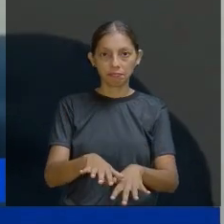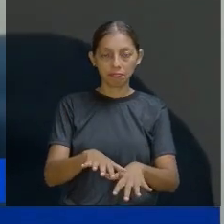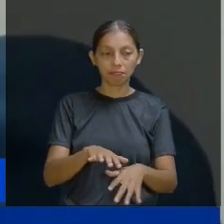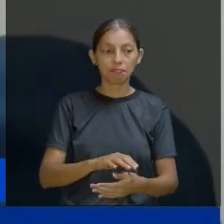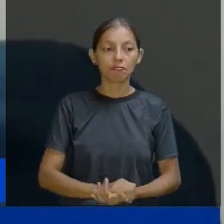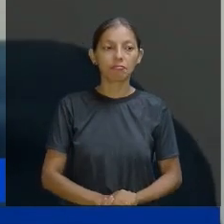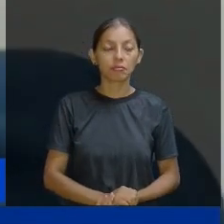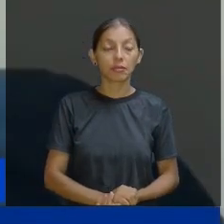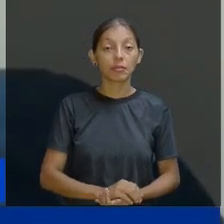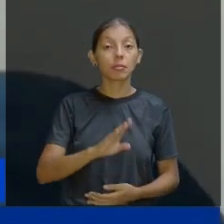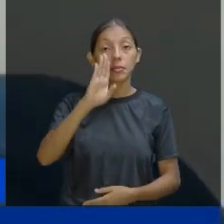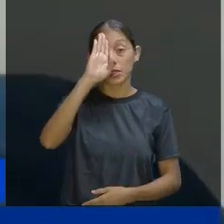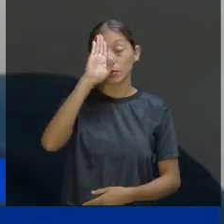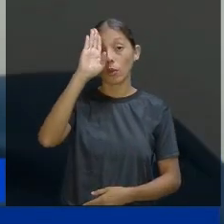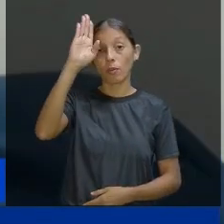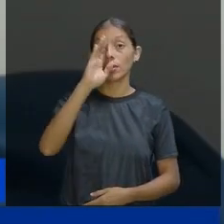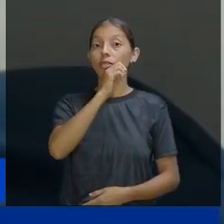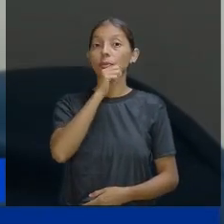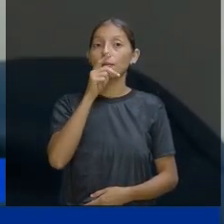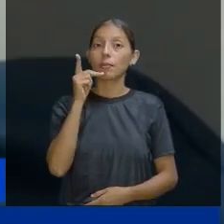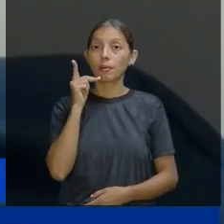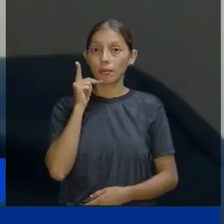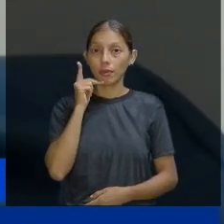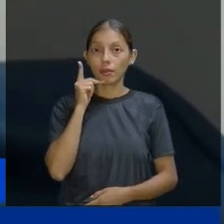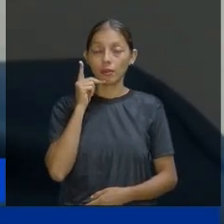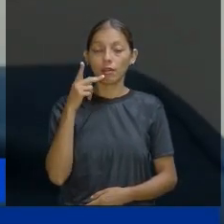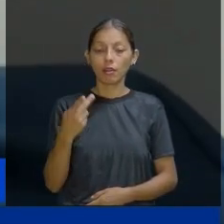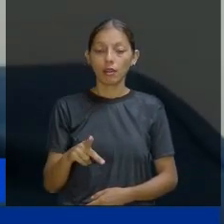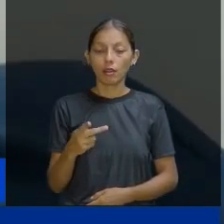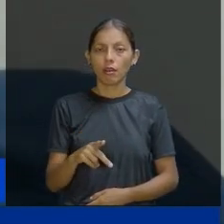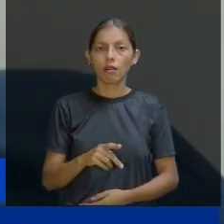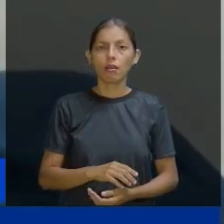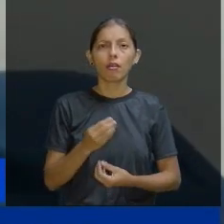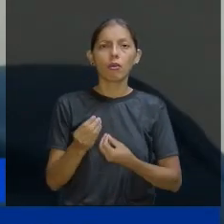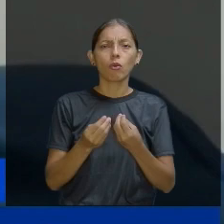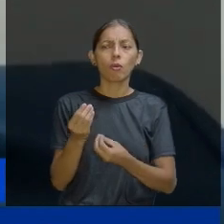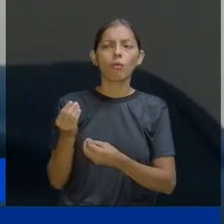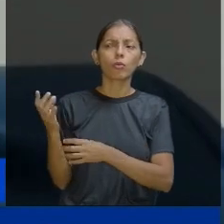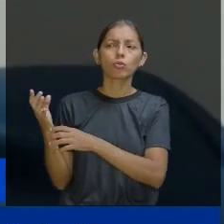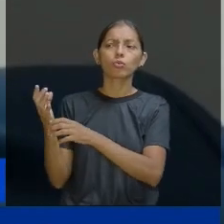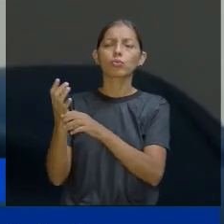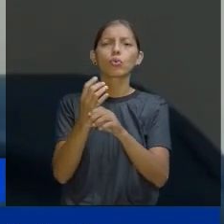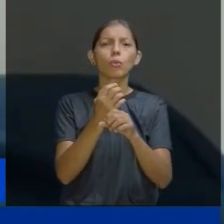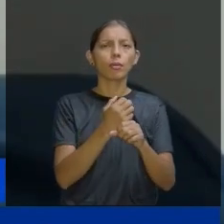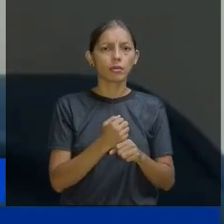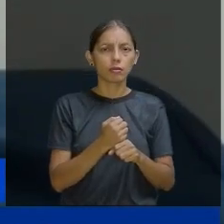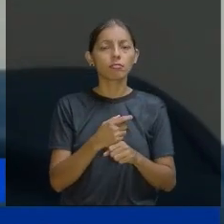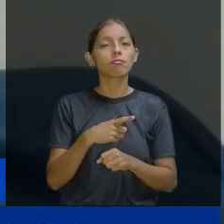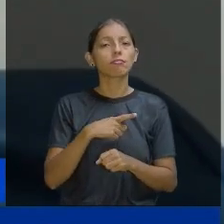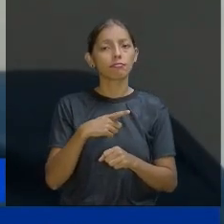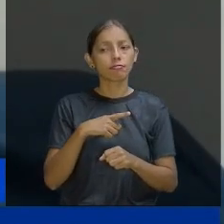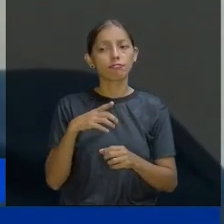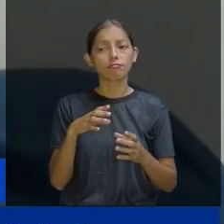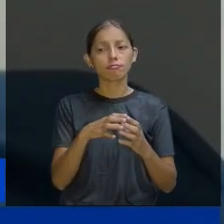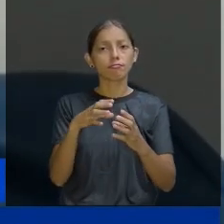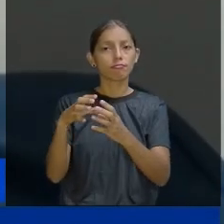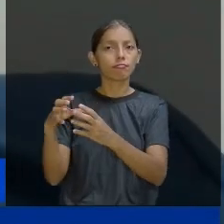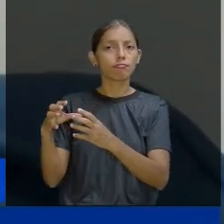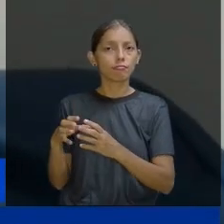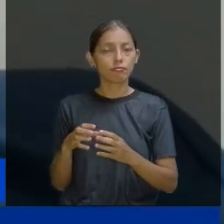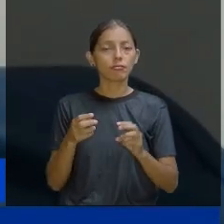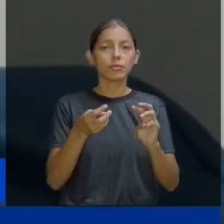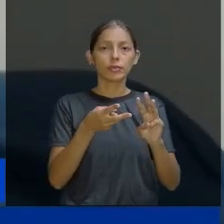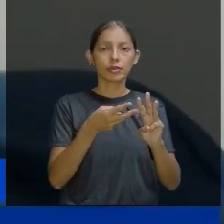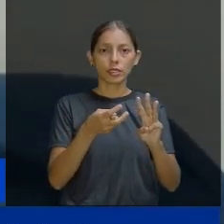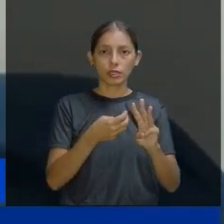Amapá, nós temos, no último censo, uma população indígena de mais de 10 mil, né, indígenas que caso